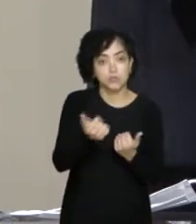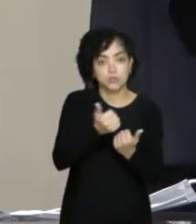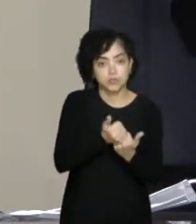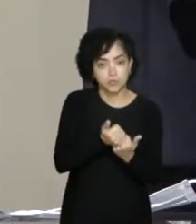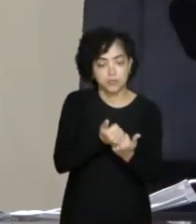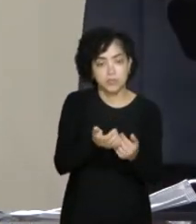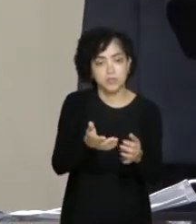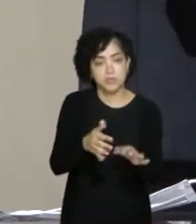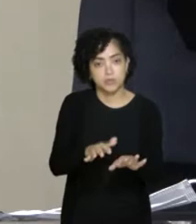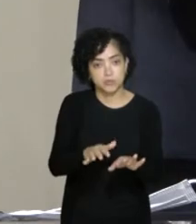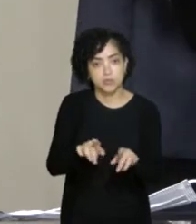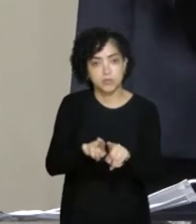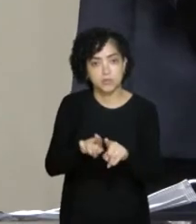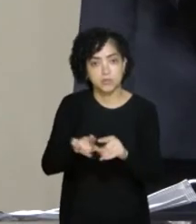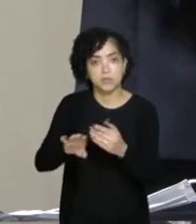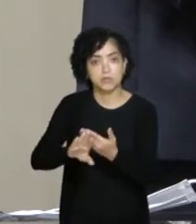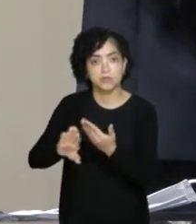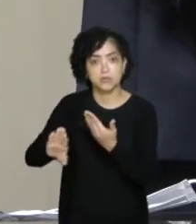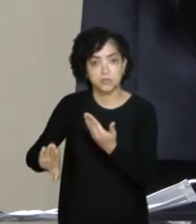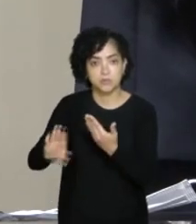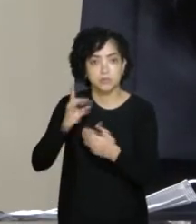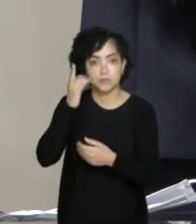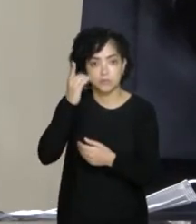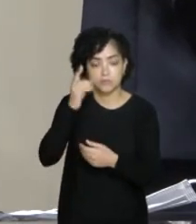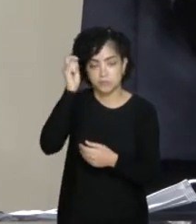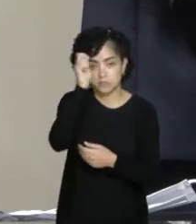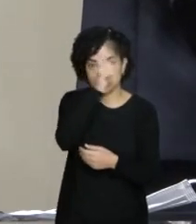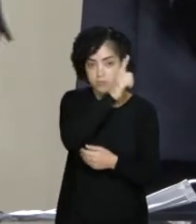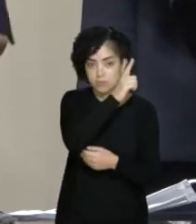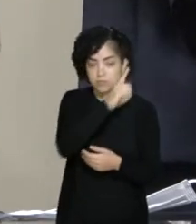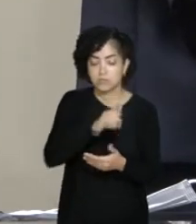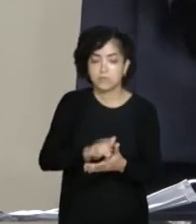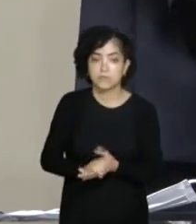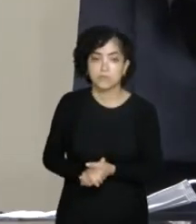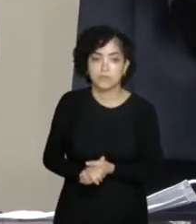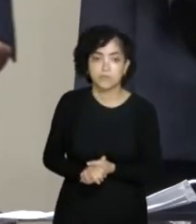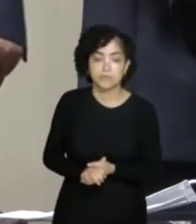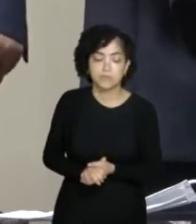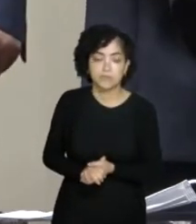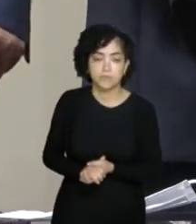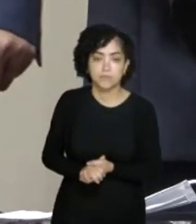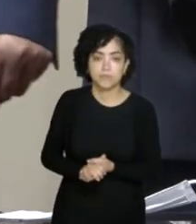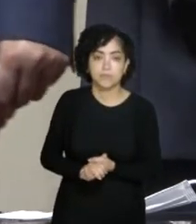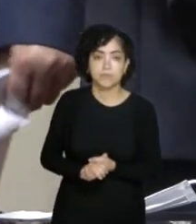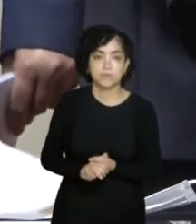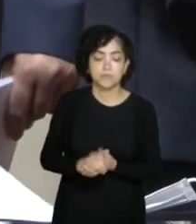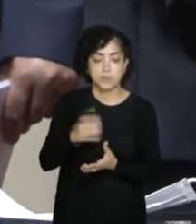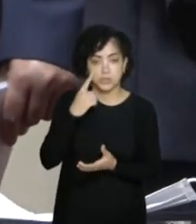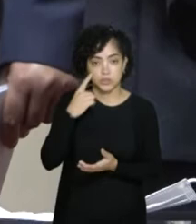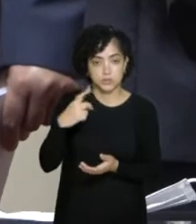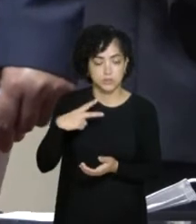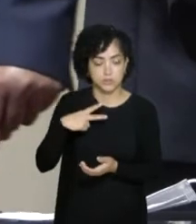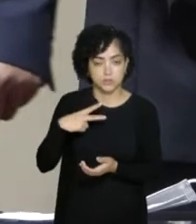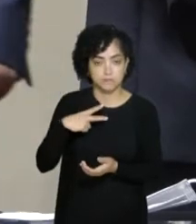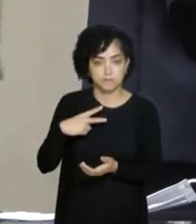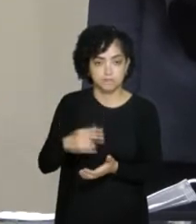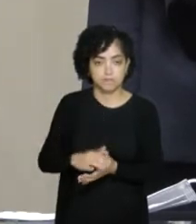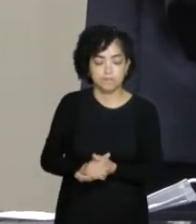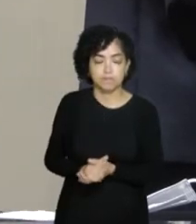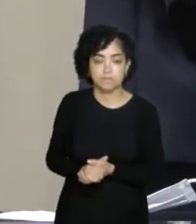em decorrência do afastamento do deputado Altair Silva para tratar de interesse particular.